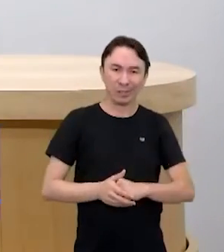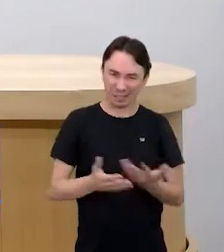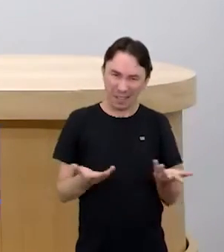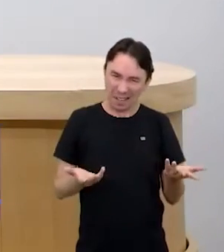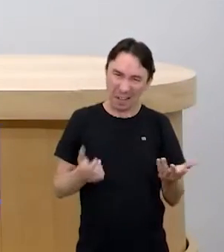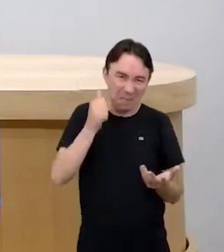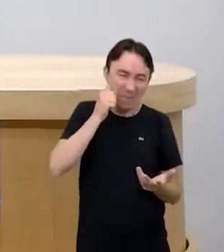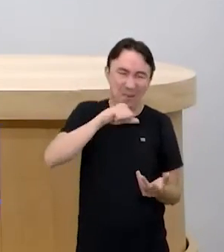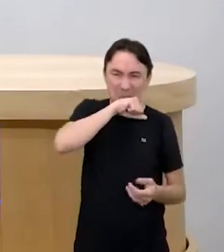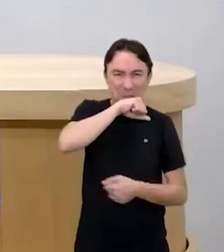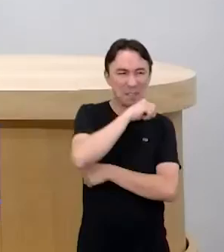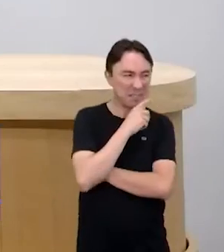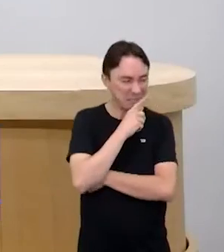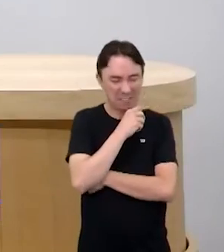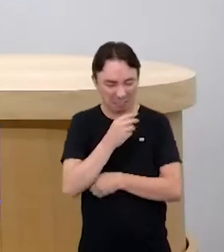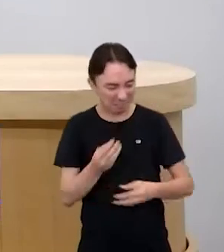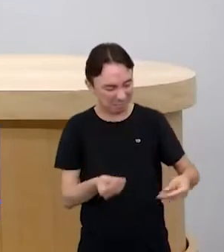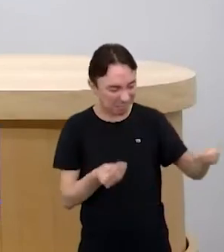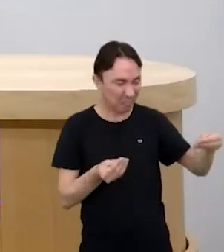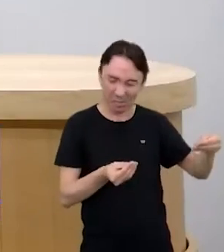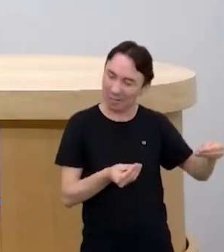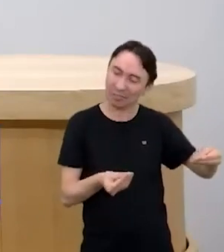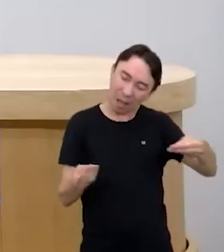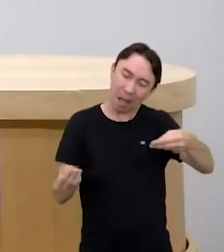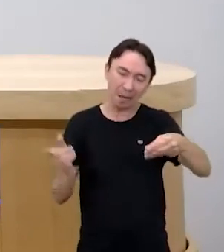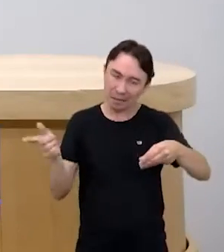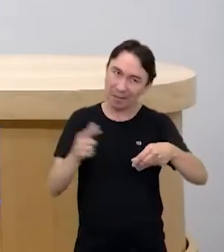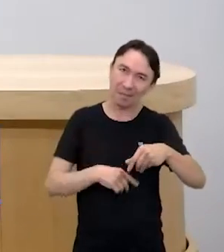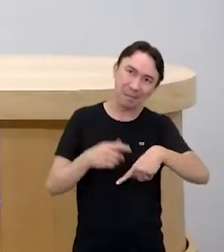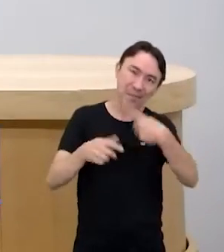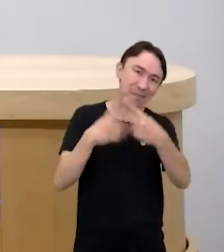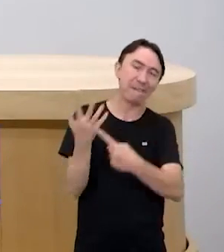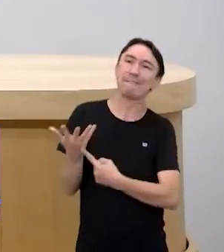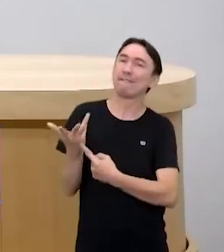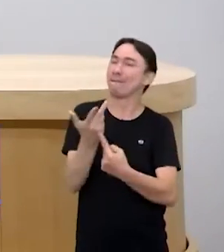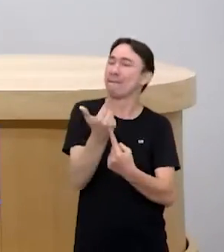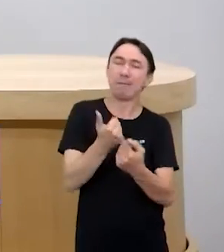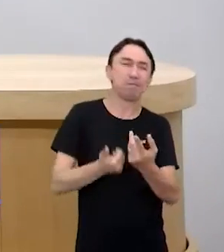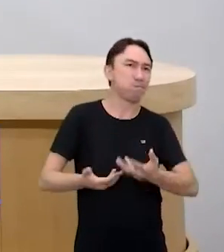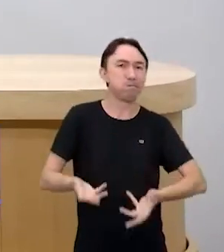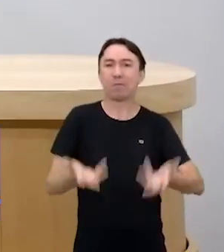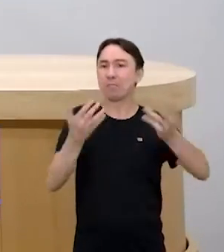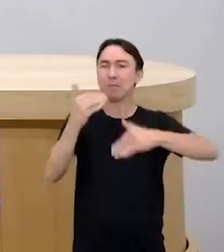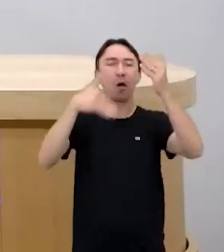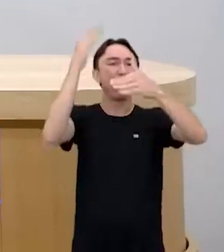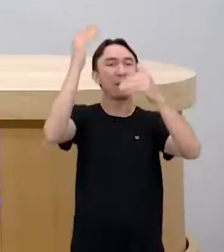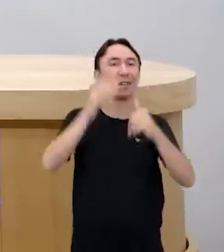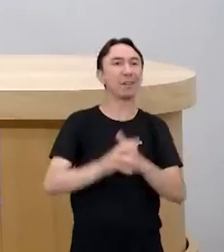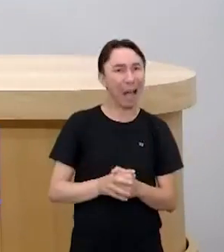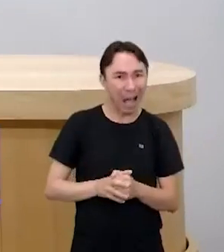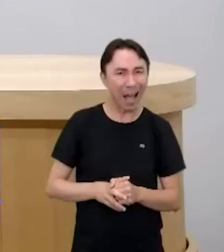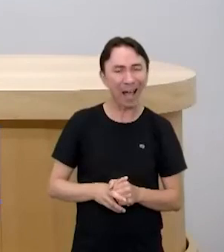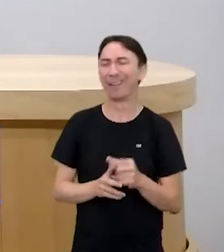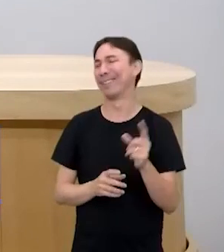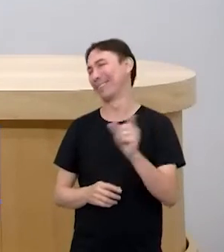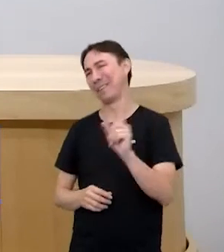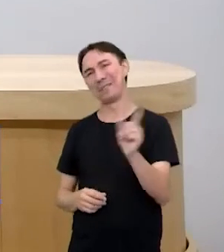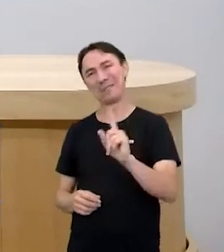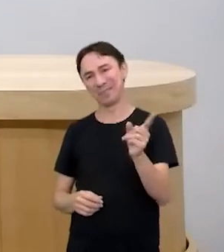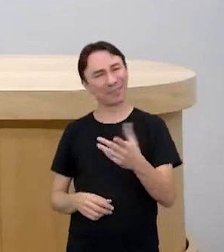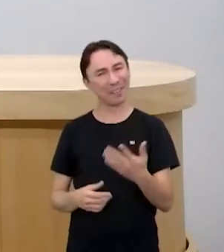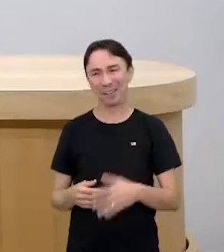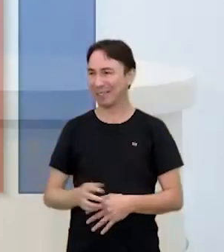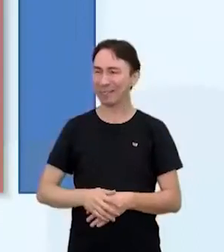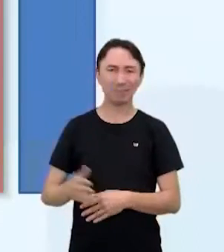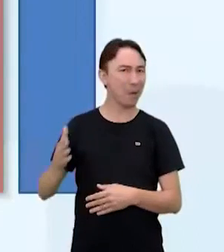artista? Não! Então, essa coisa da imprevisibilidade, a vida tem essas questões de imprevisibilidade. Enfim, vamos voltar para a tela